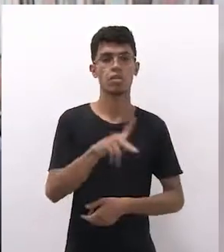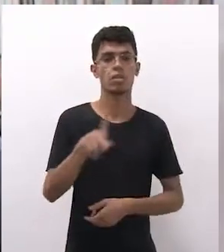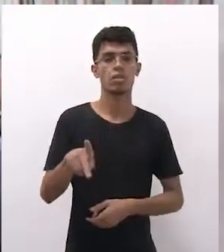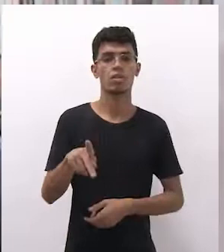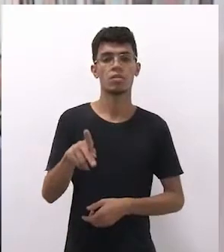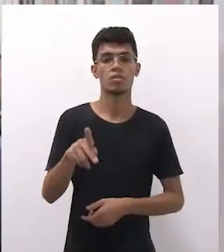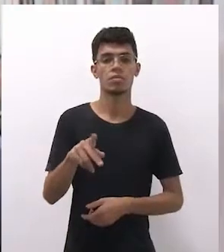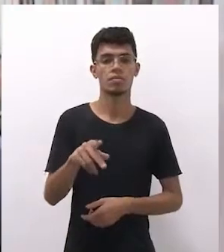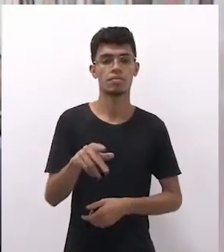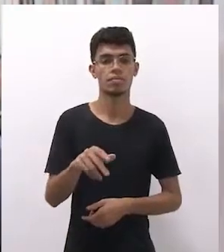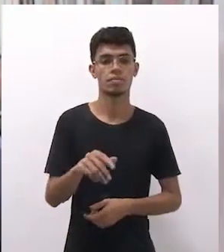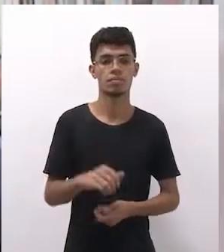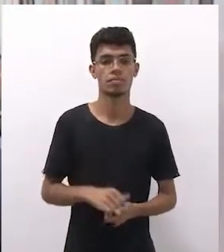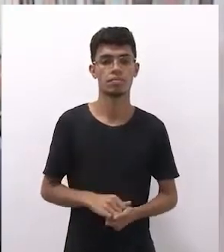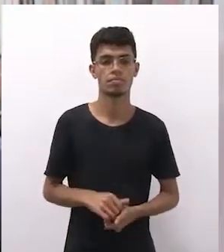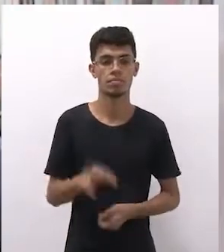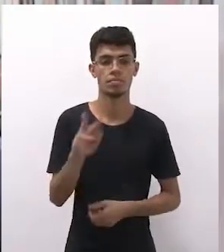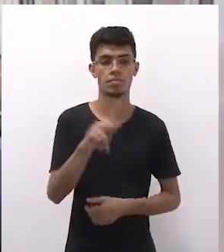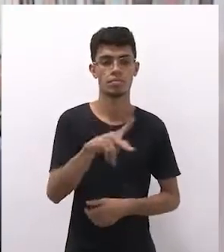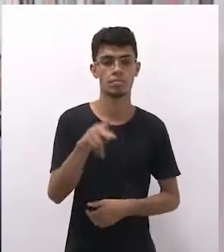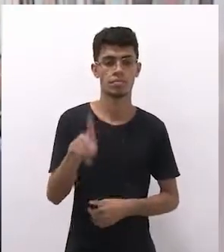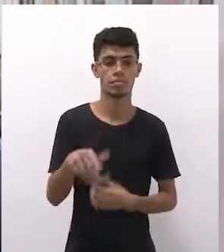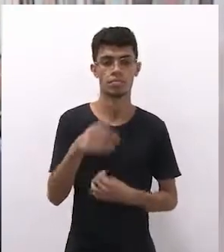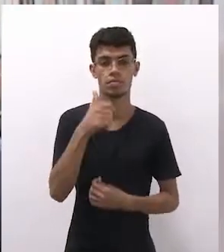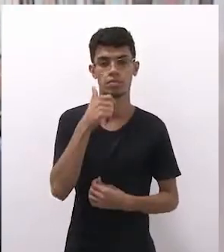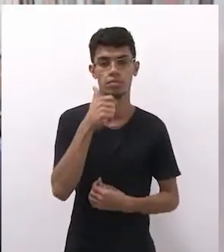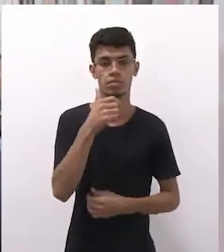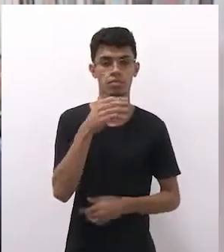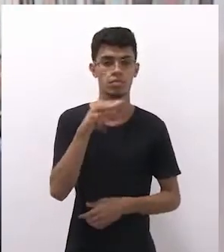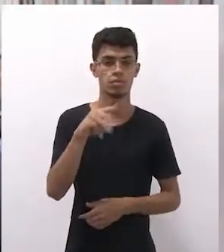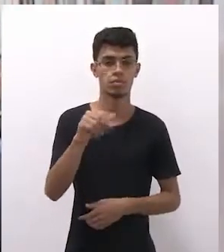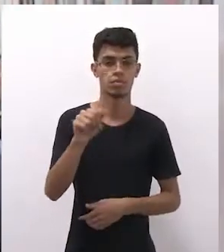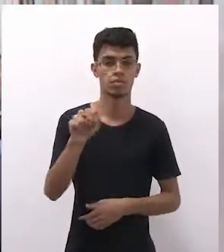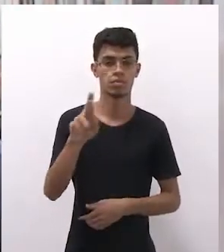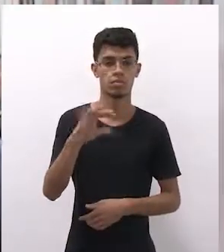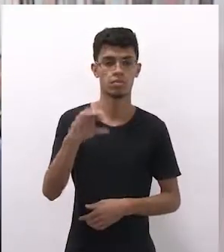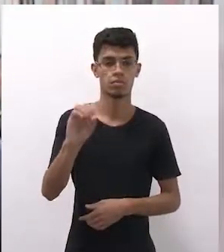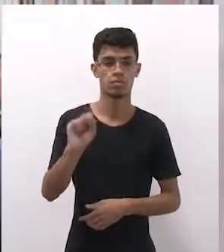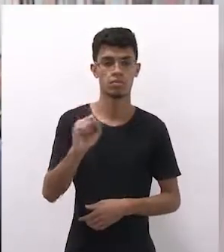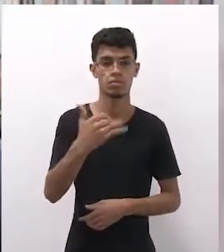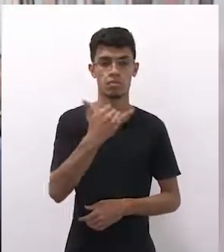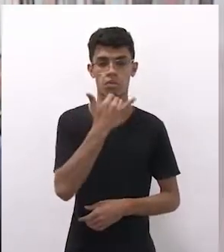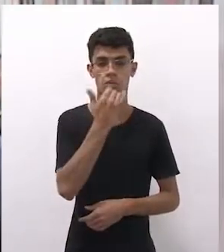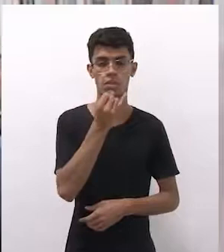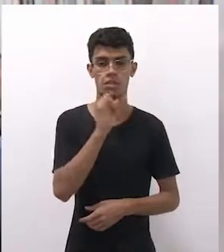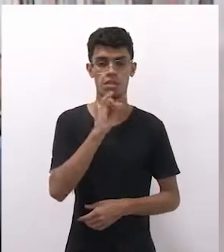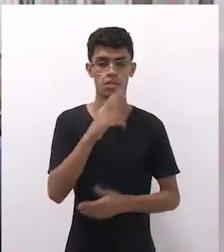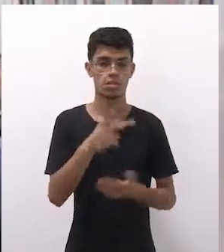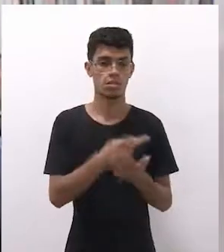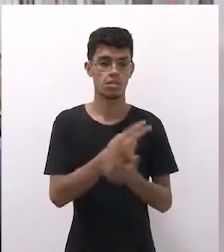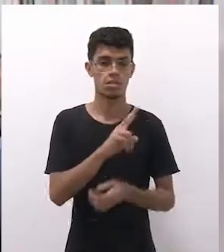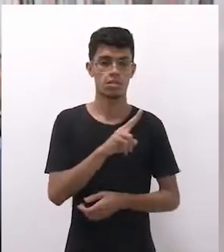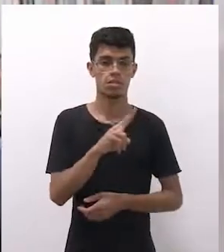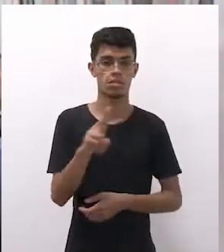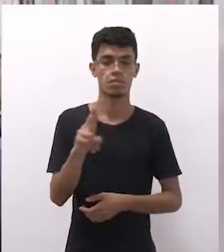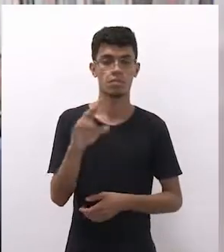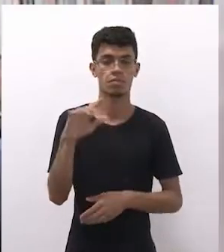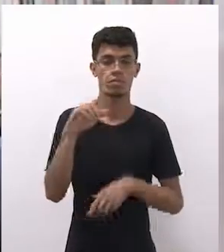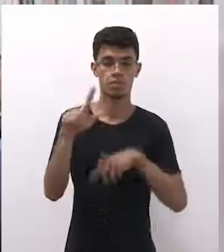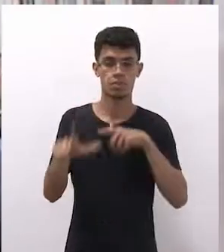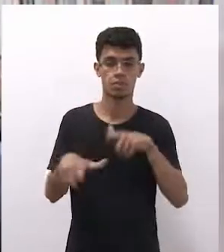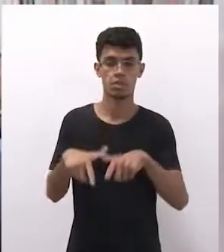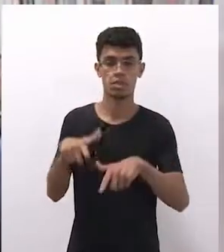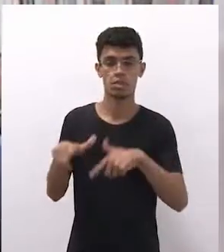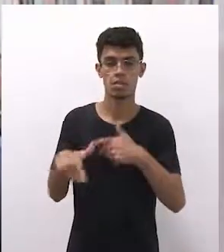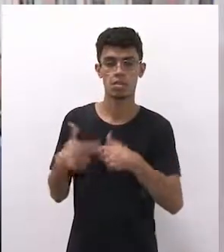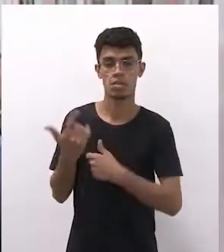professora, acho que é professora Marcos, me perdão se eu não estiver lendo correto, tá? Ele coloca aqui que o trabalho infantil